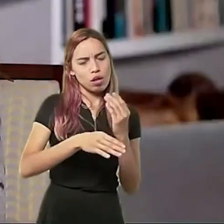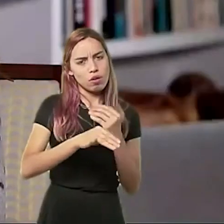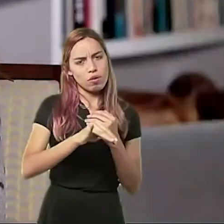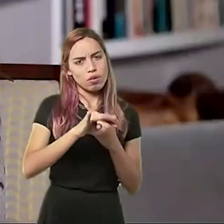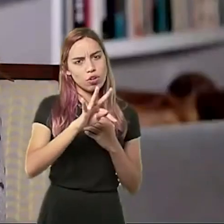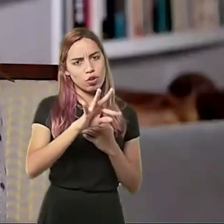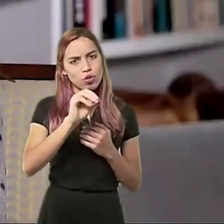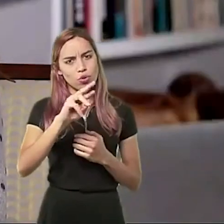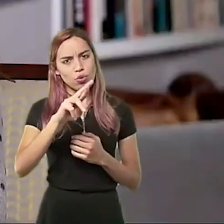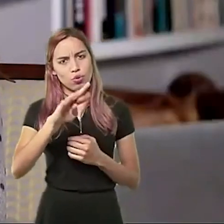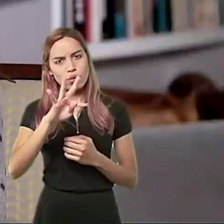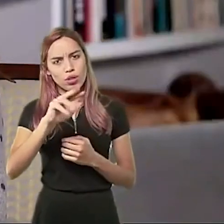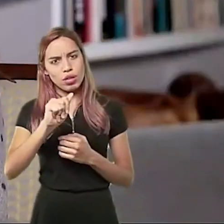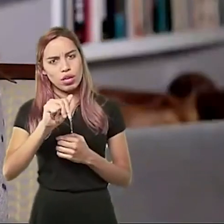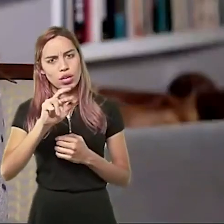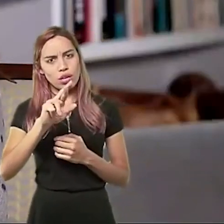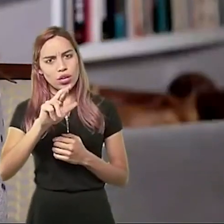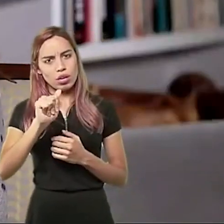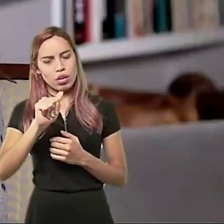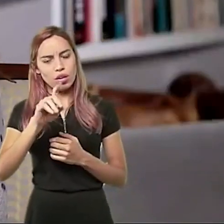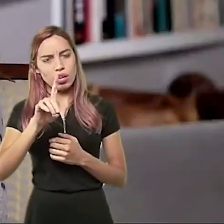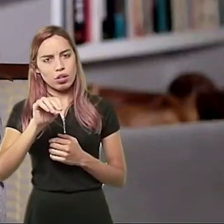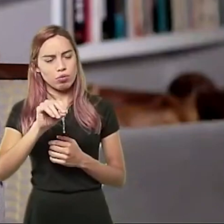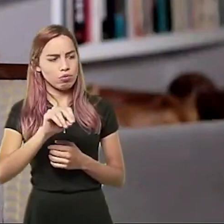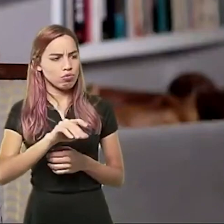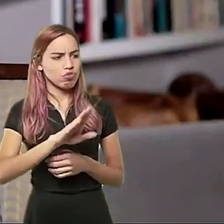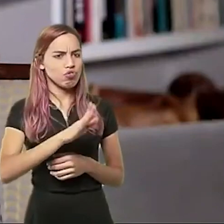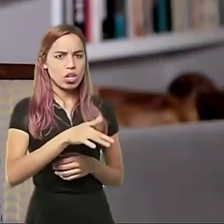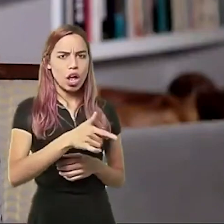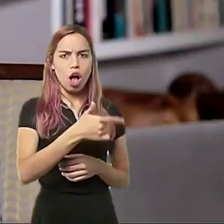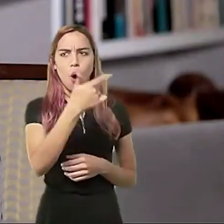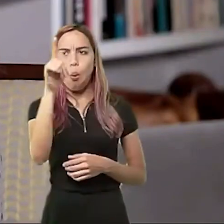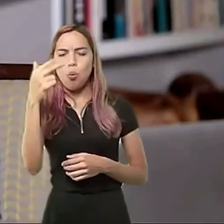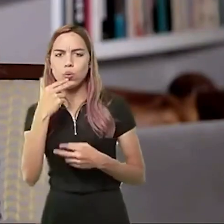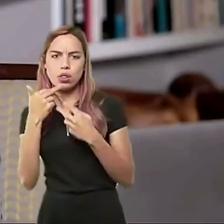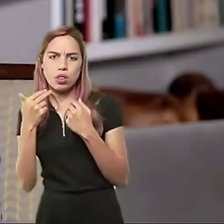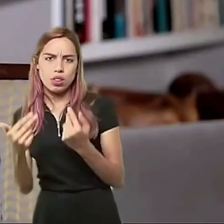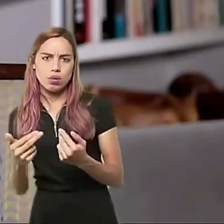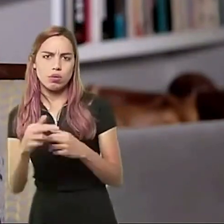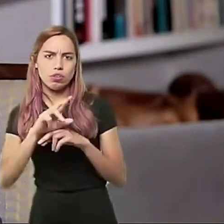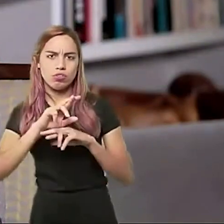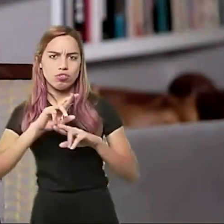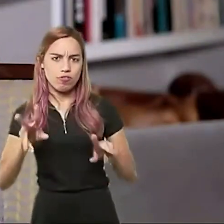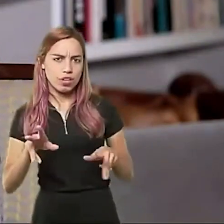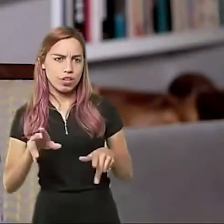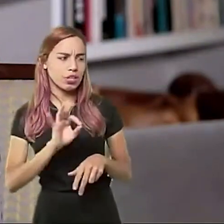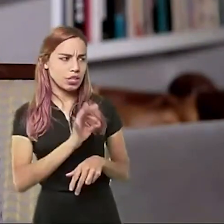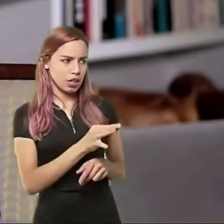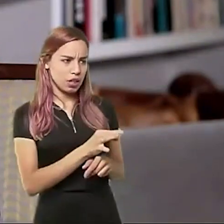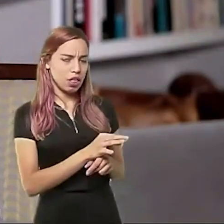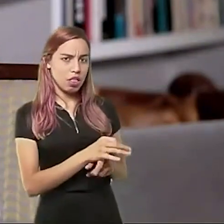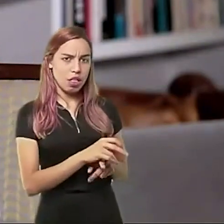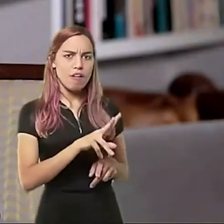Torto Arado traduzido em vários idiomas já, né? Vai virar série,